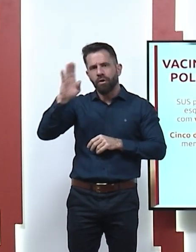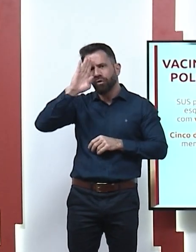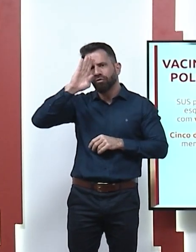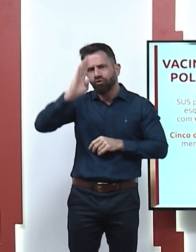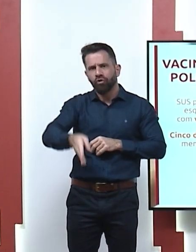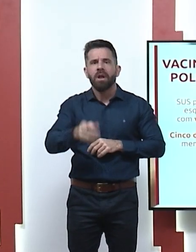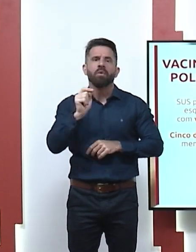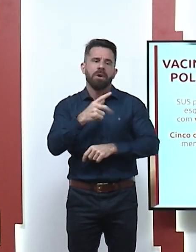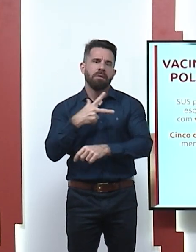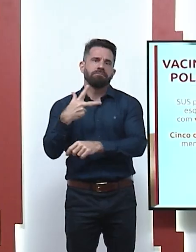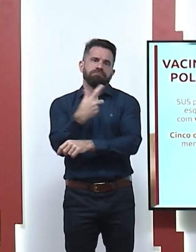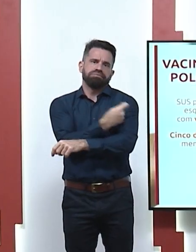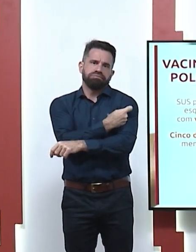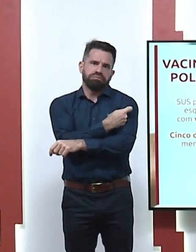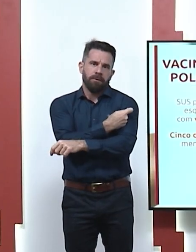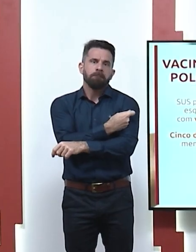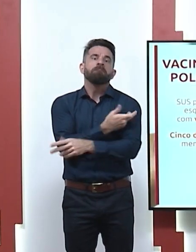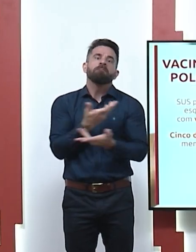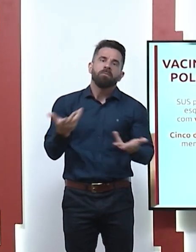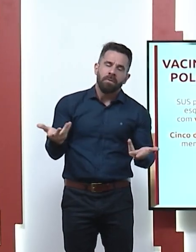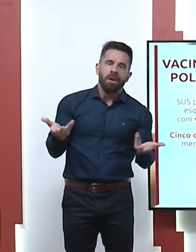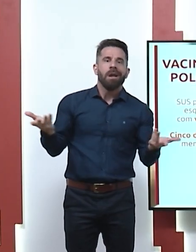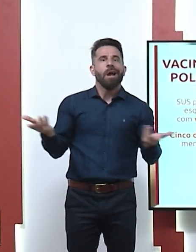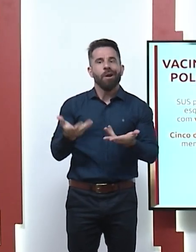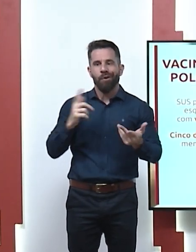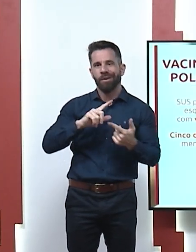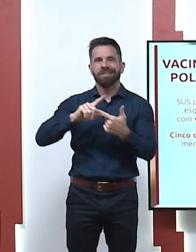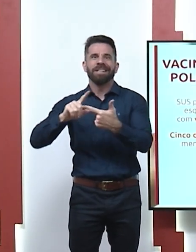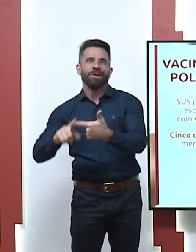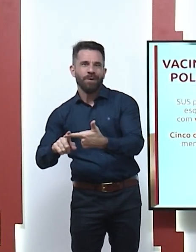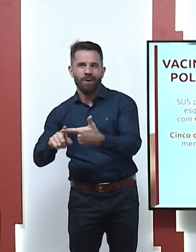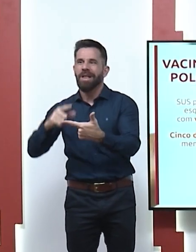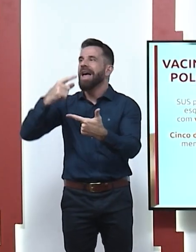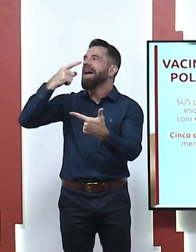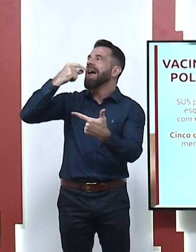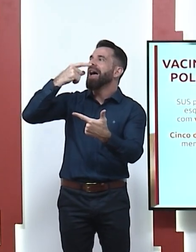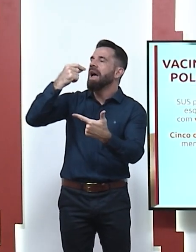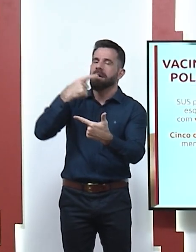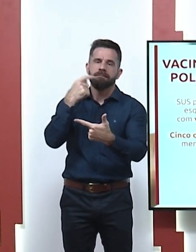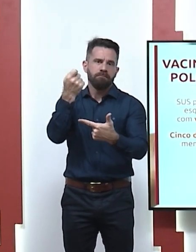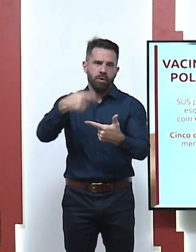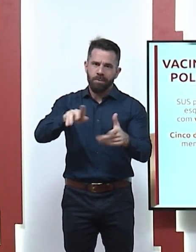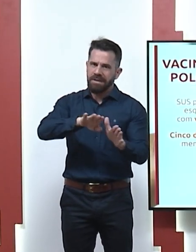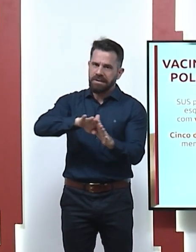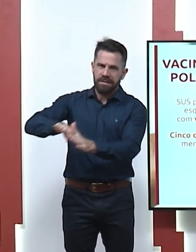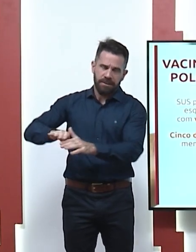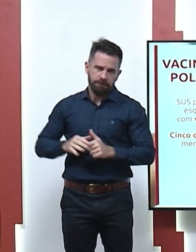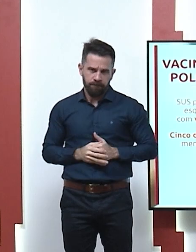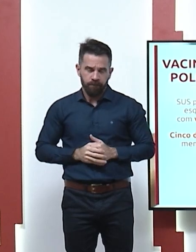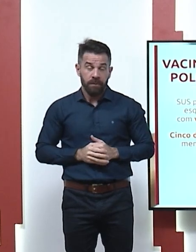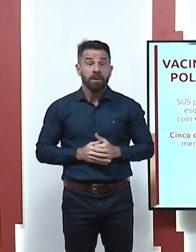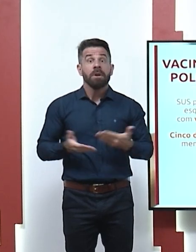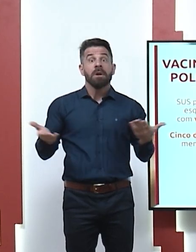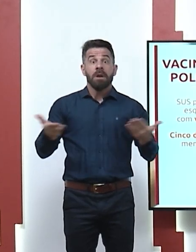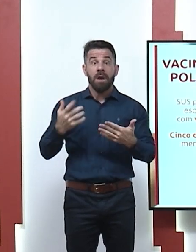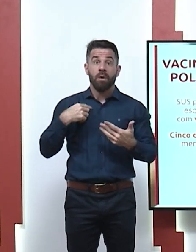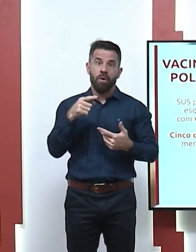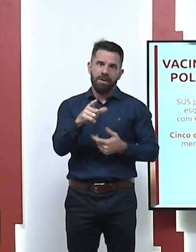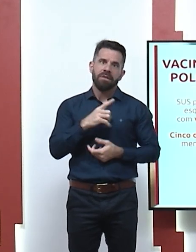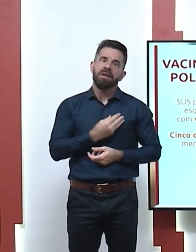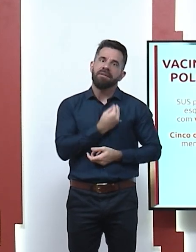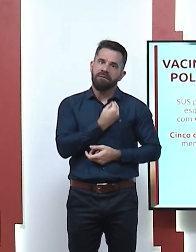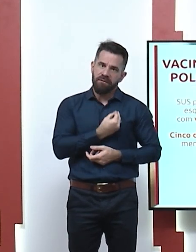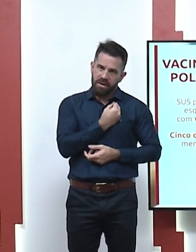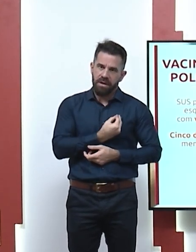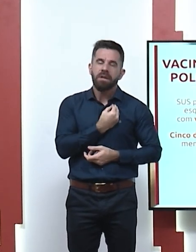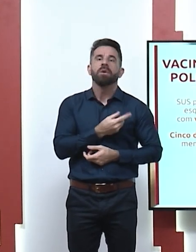injetável, suprimindo, aí a segunda dose de reforço. Agora, nas 5 ocasiões que serão